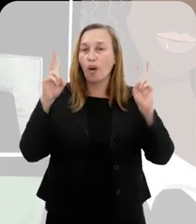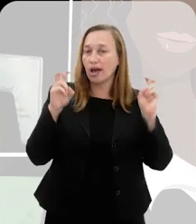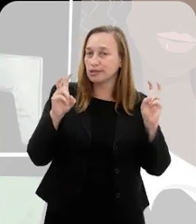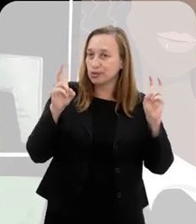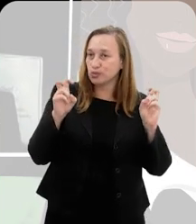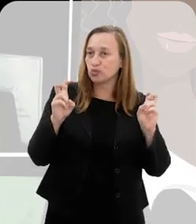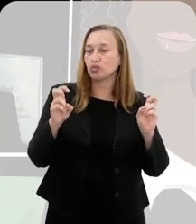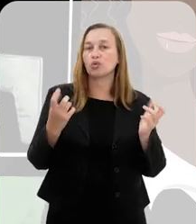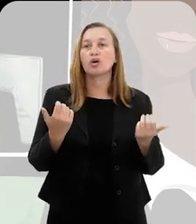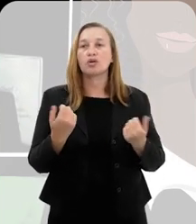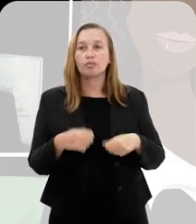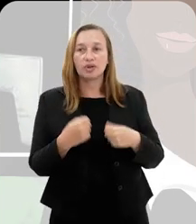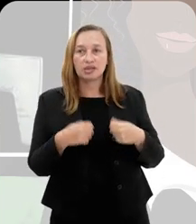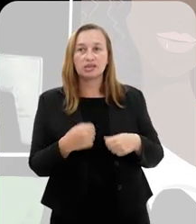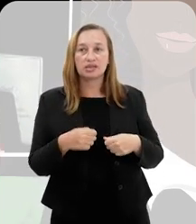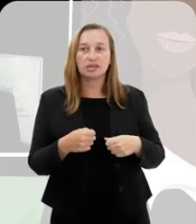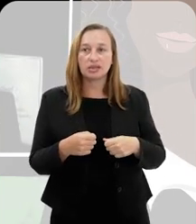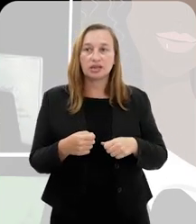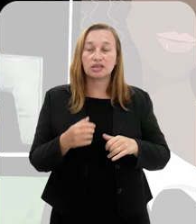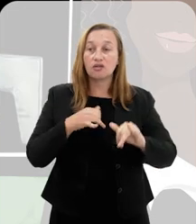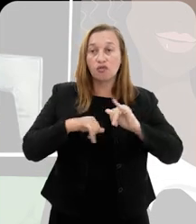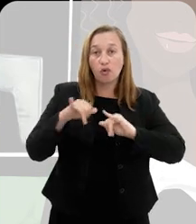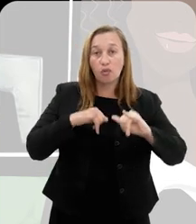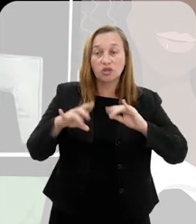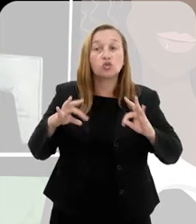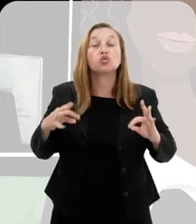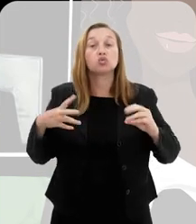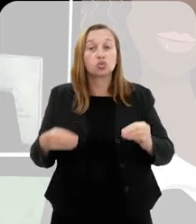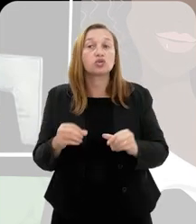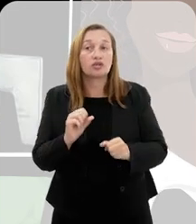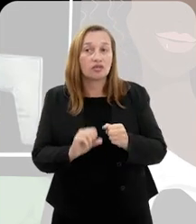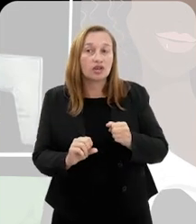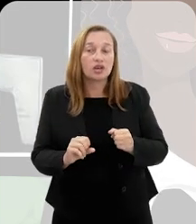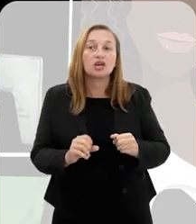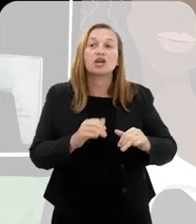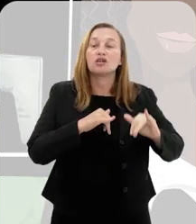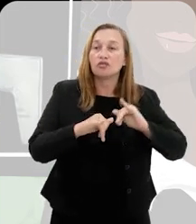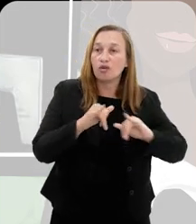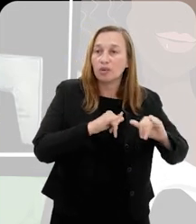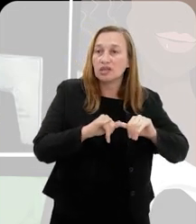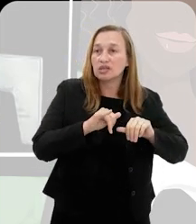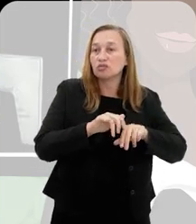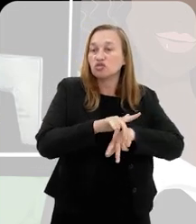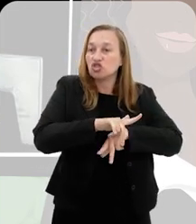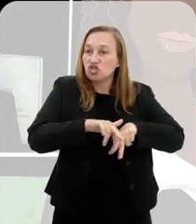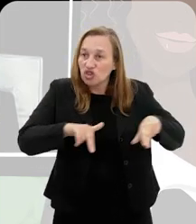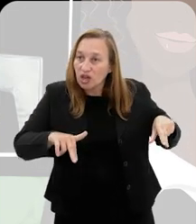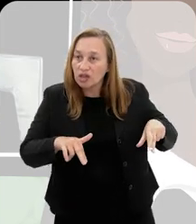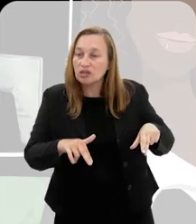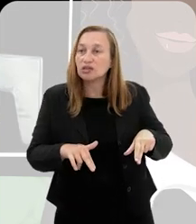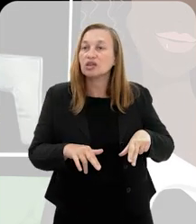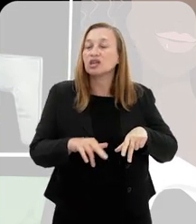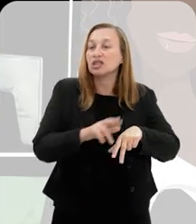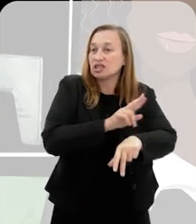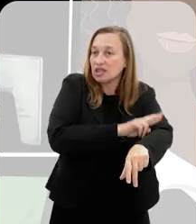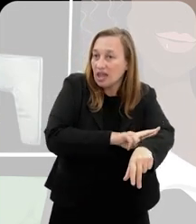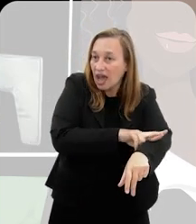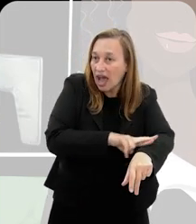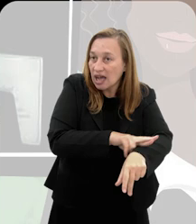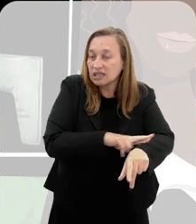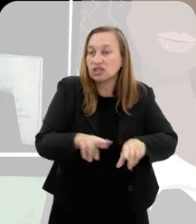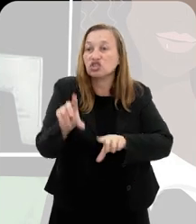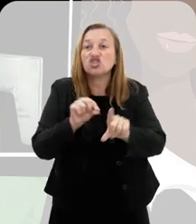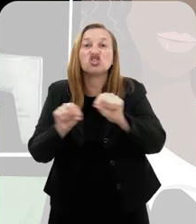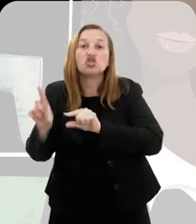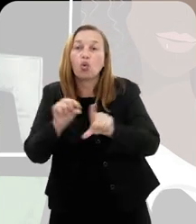um outro recorte. A gente precisa trazer recortes em tudo que a gente faz. Recorte de gênero, um recorte